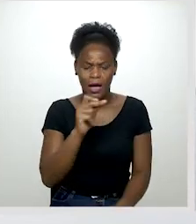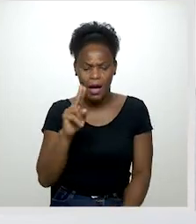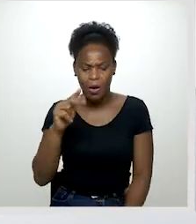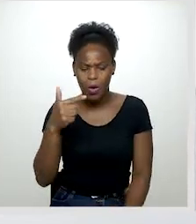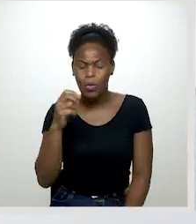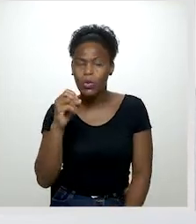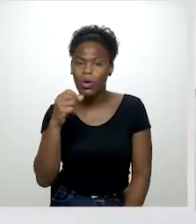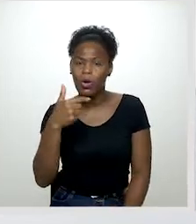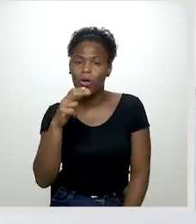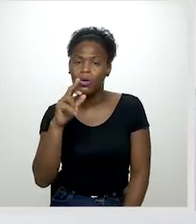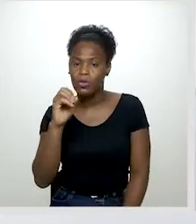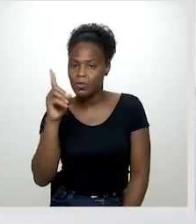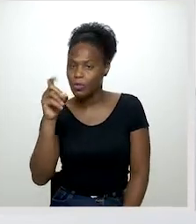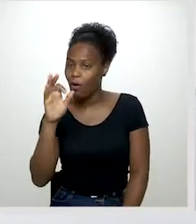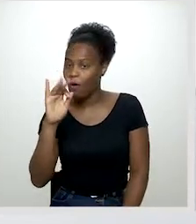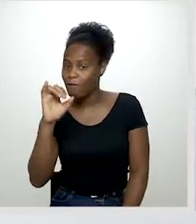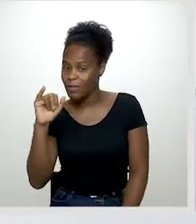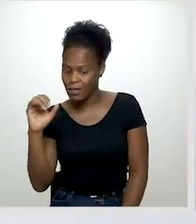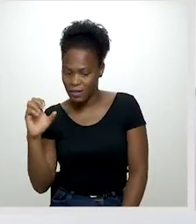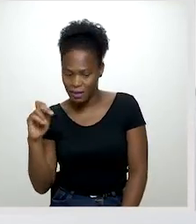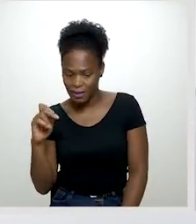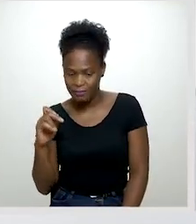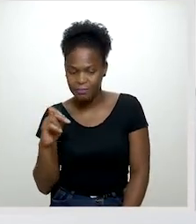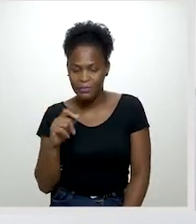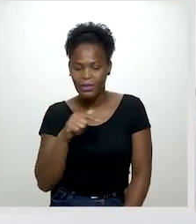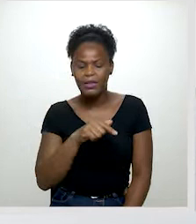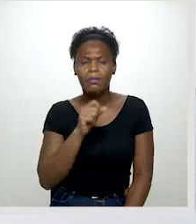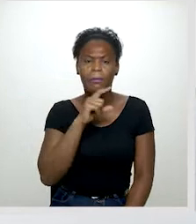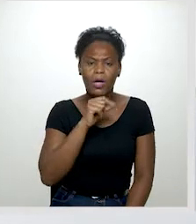autotrófica da hipótese heterotrófica.